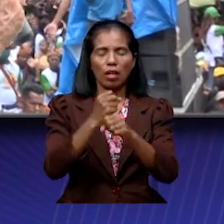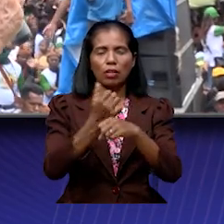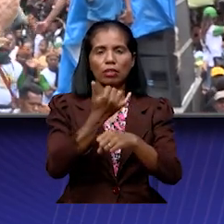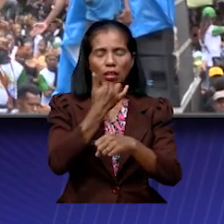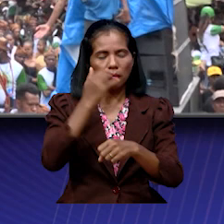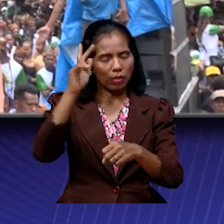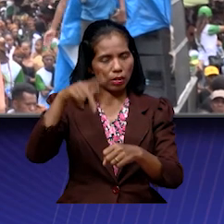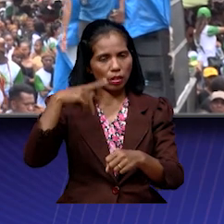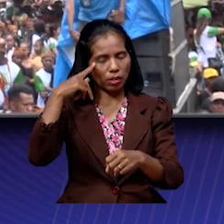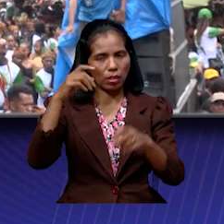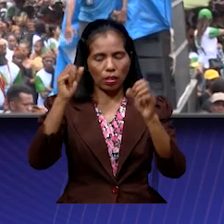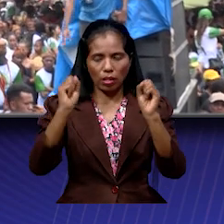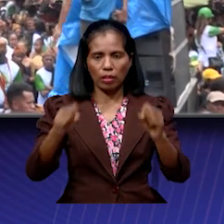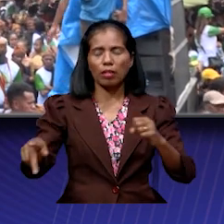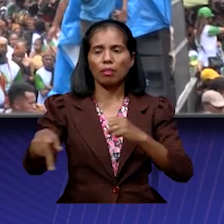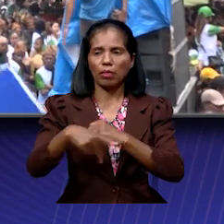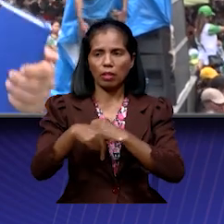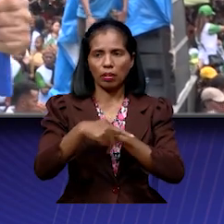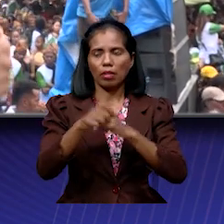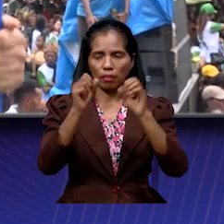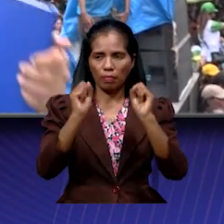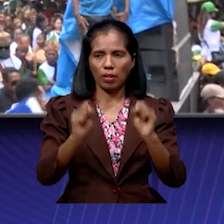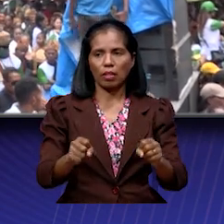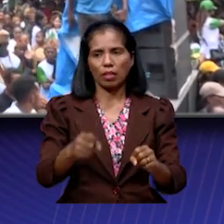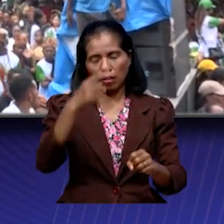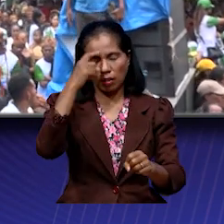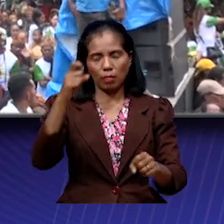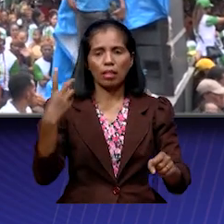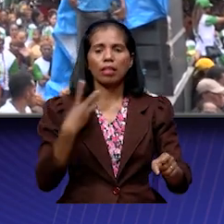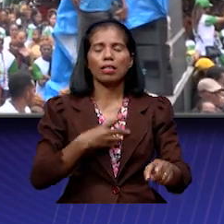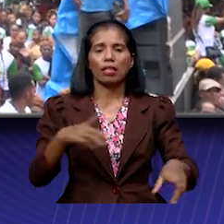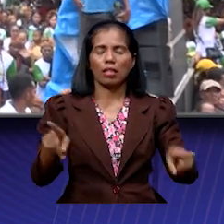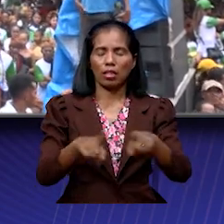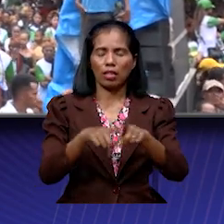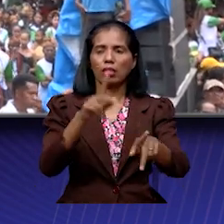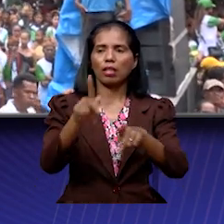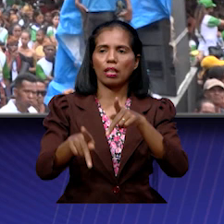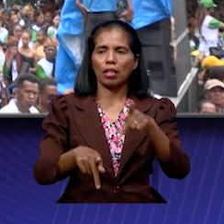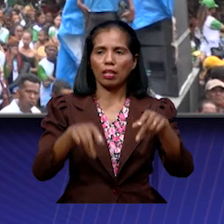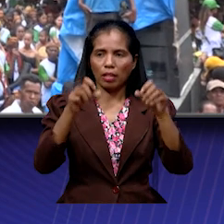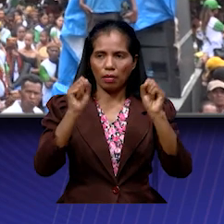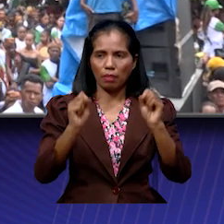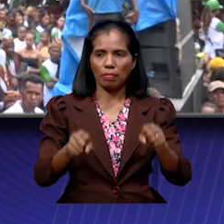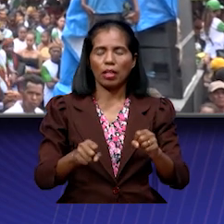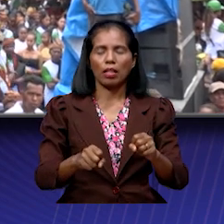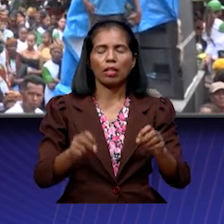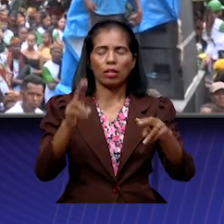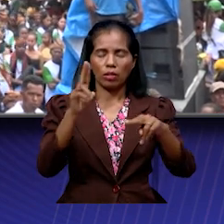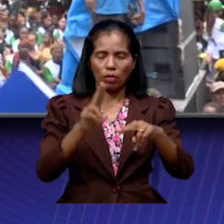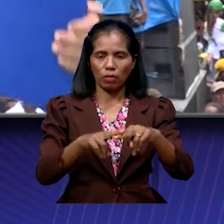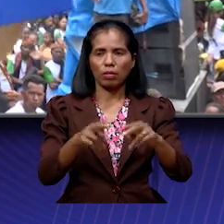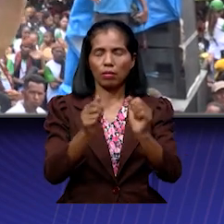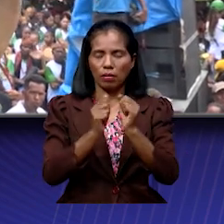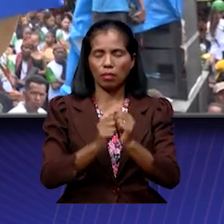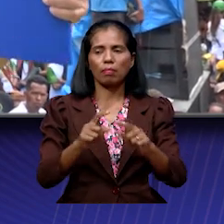acto administrativo Roma, bele, também Ita Nudar Ema, bele estudo Bobo,